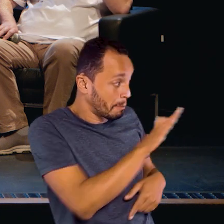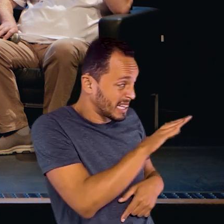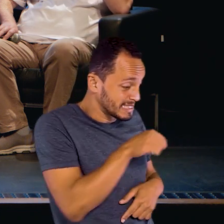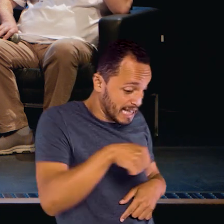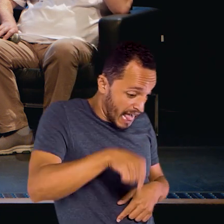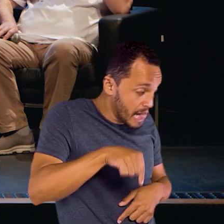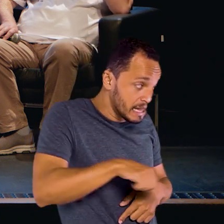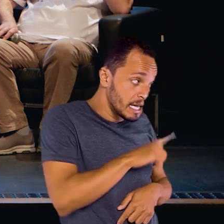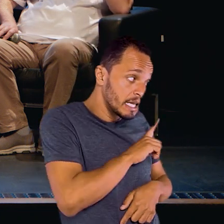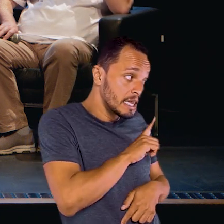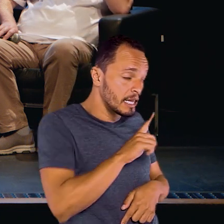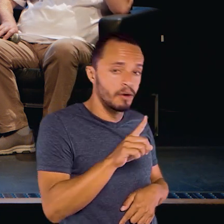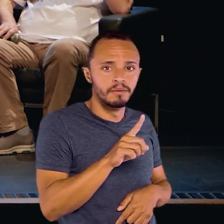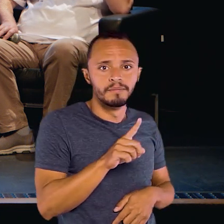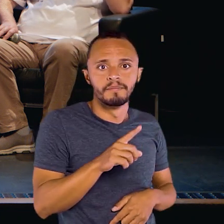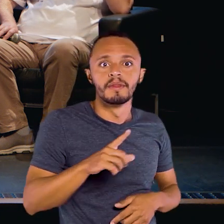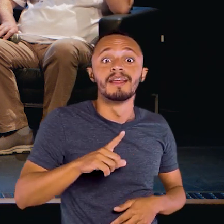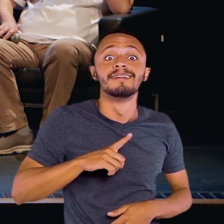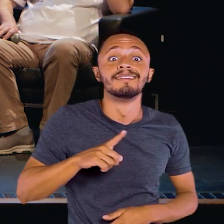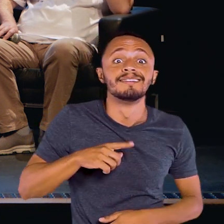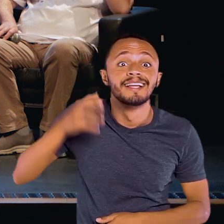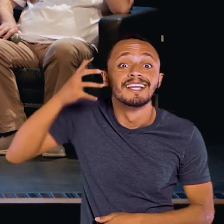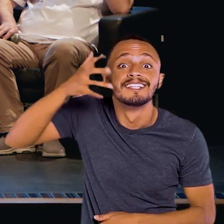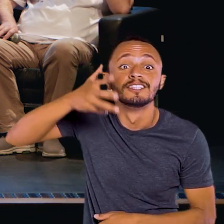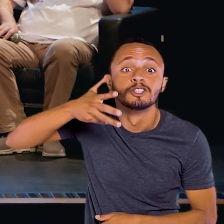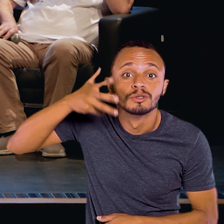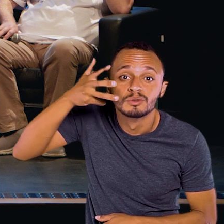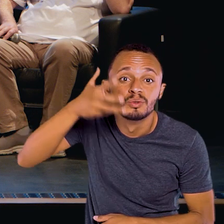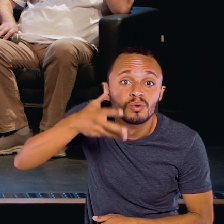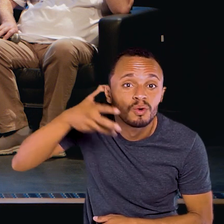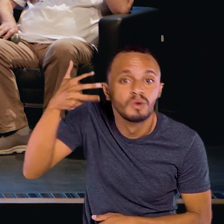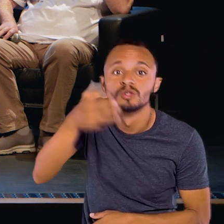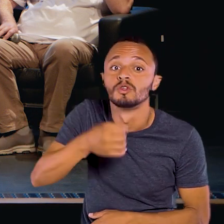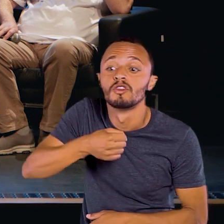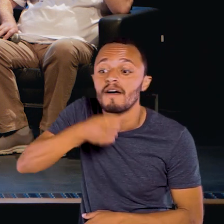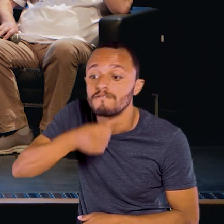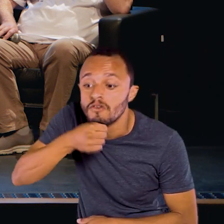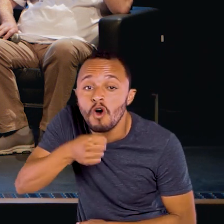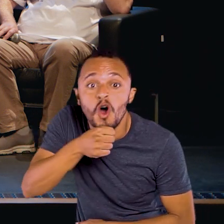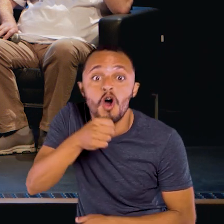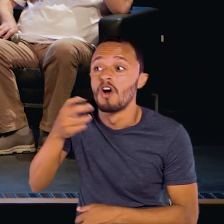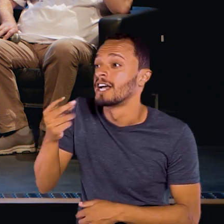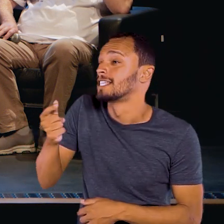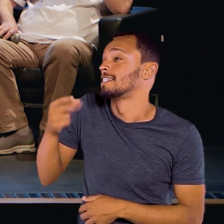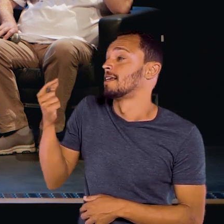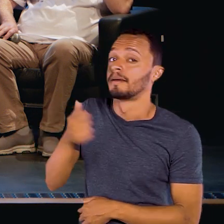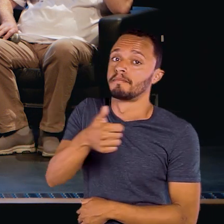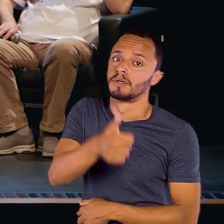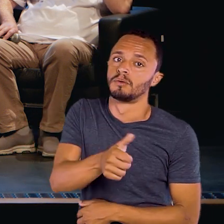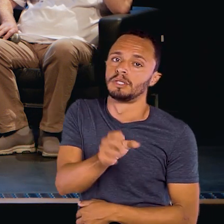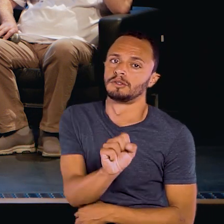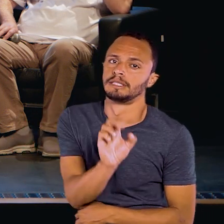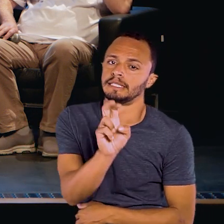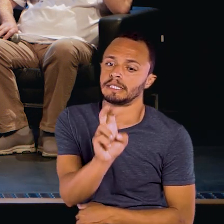discurso da origem dela, do avô, que ganhou terras e que veio, que ela mora ali desde 1850.